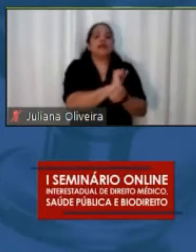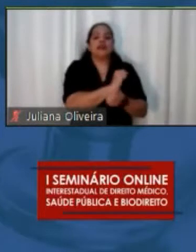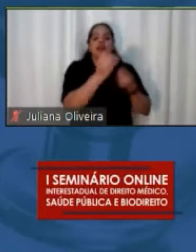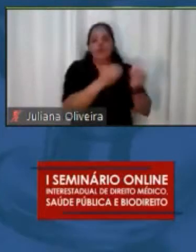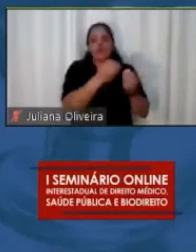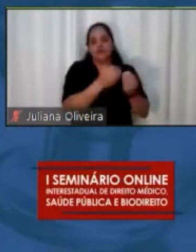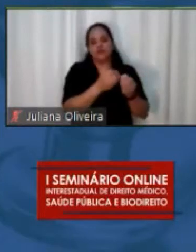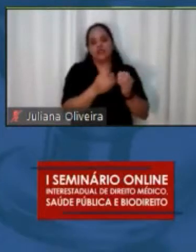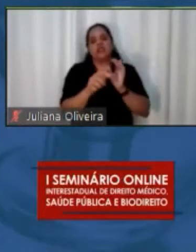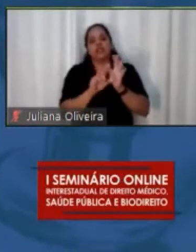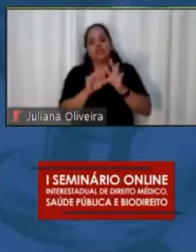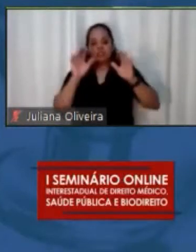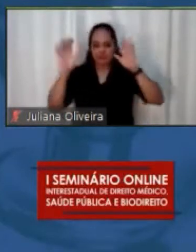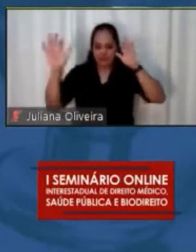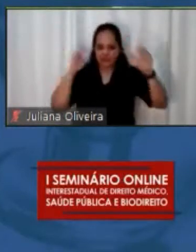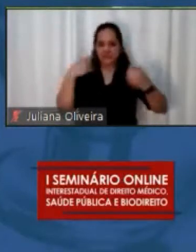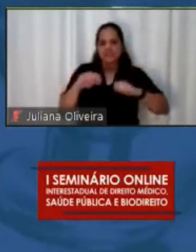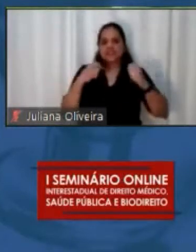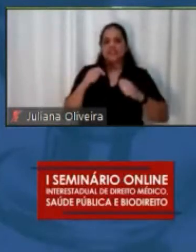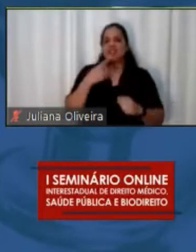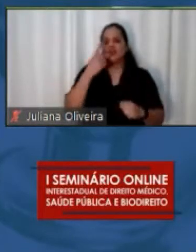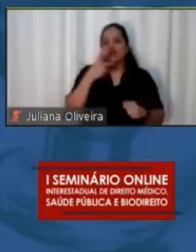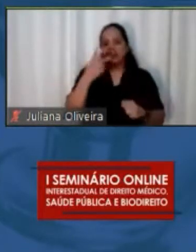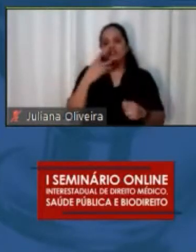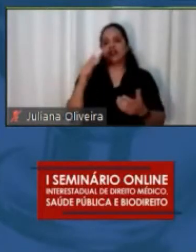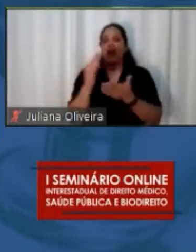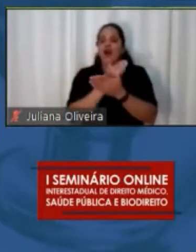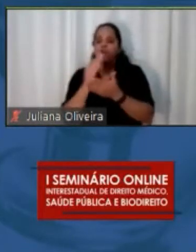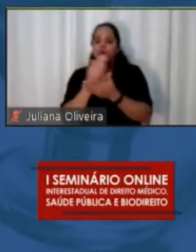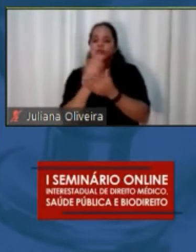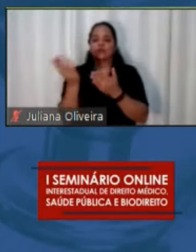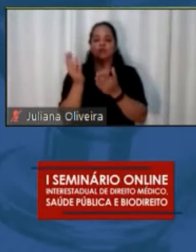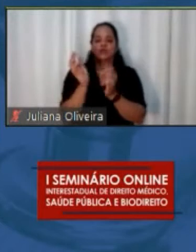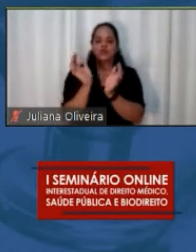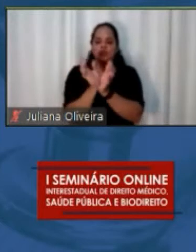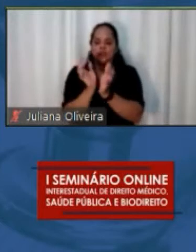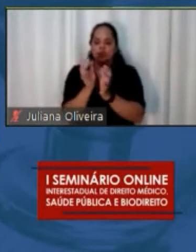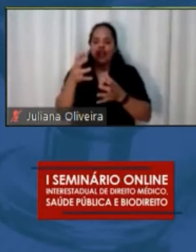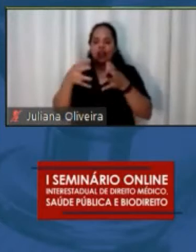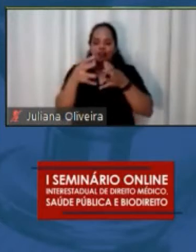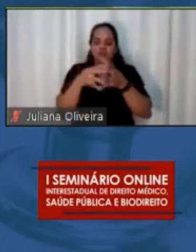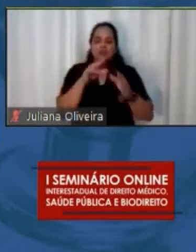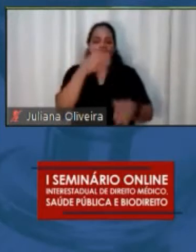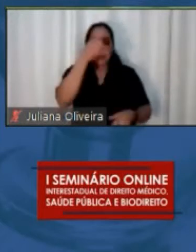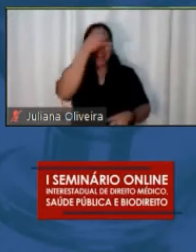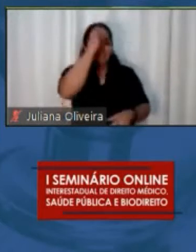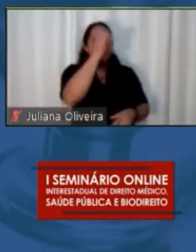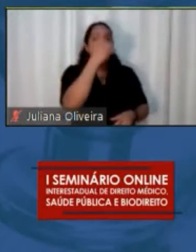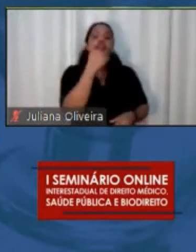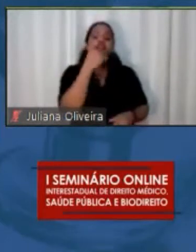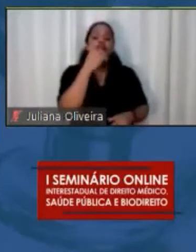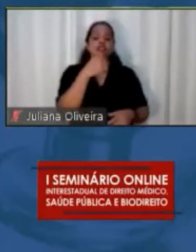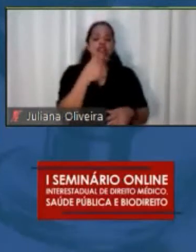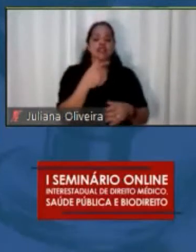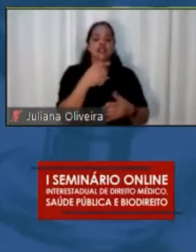Aqui nós falamos um pouco sobre o conceito de gerenciamento de sangue e fala sobre evitar exames de rotina. Mas